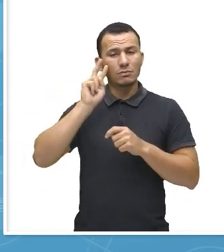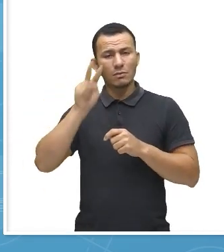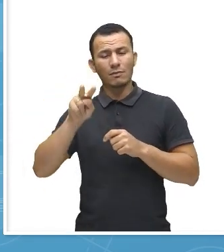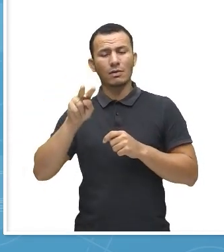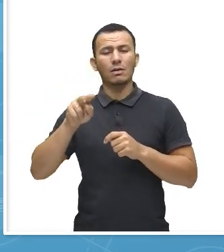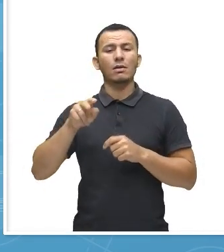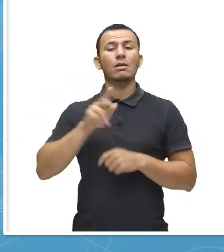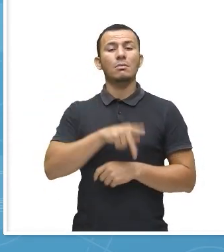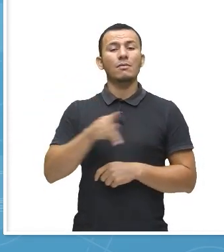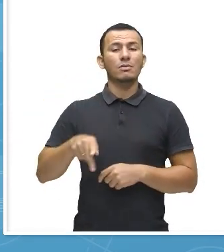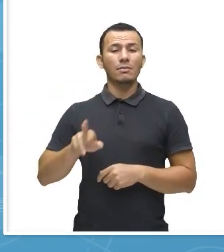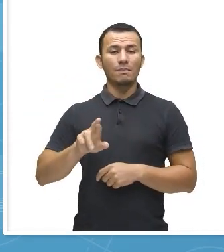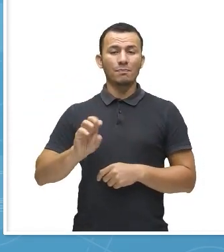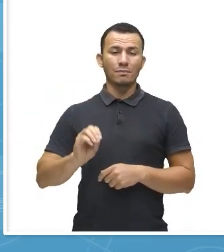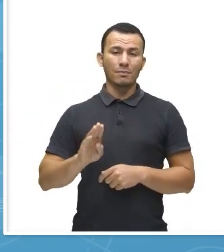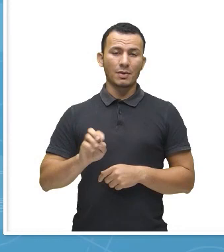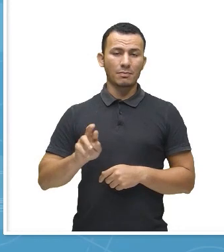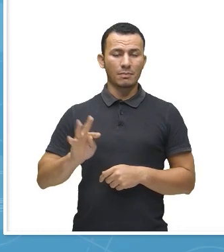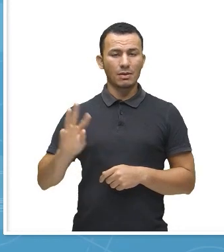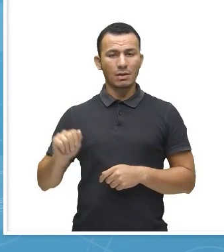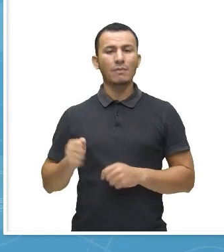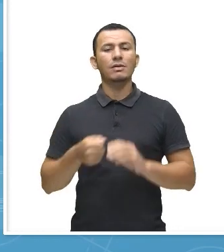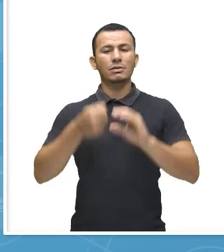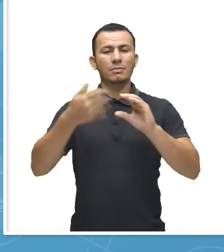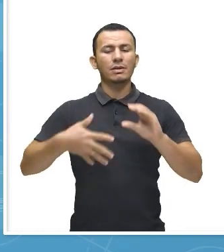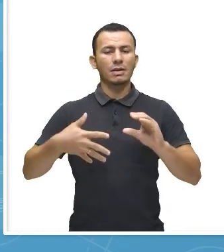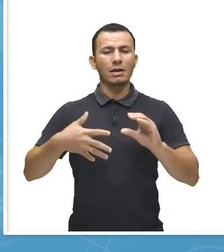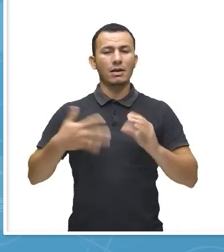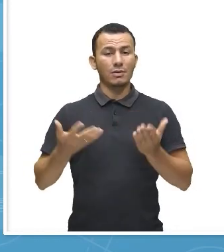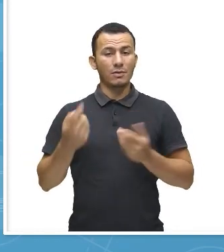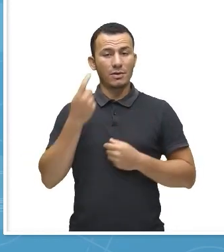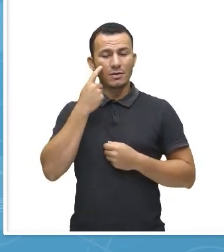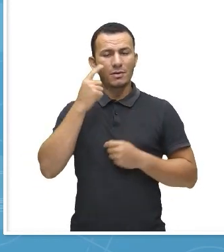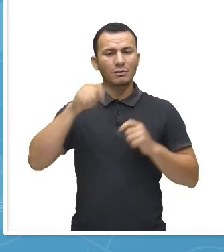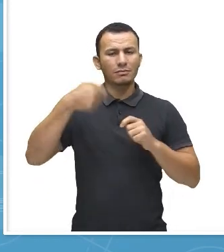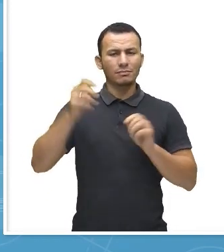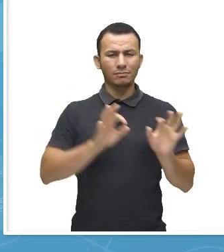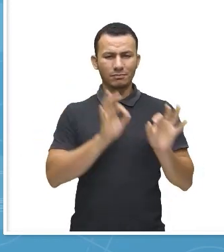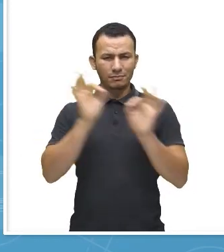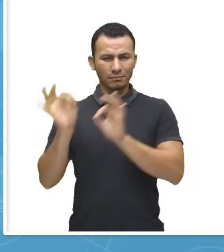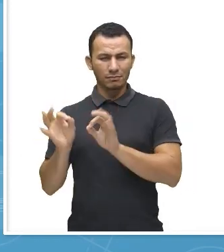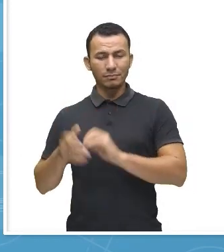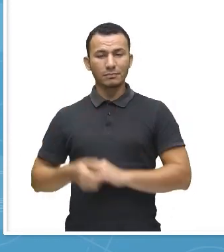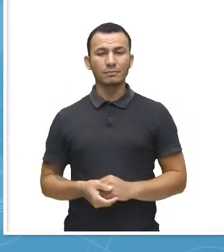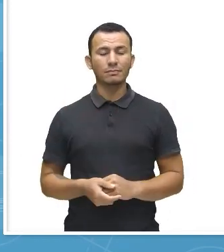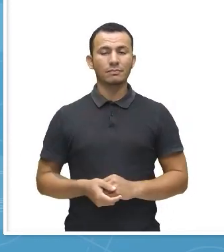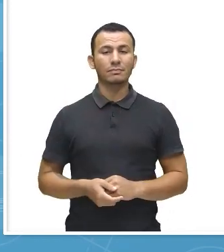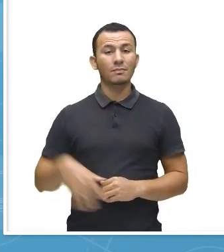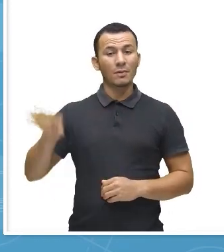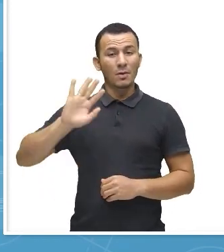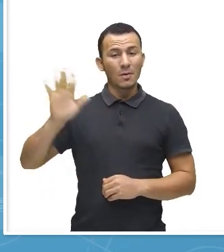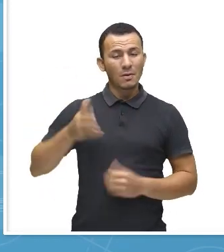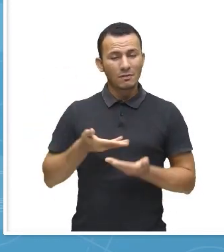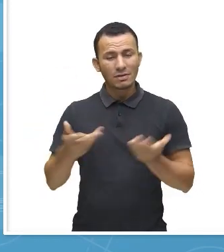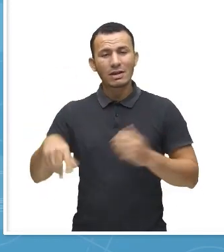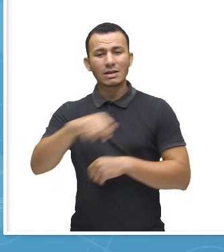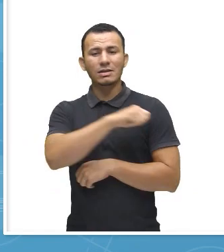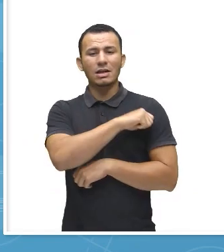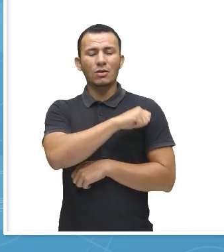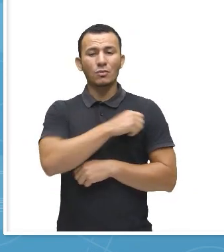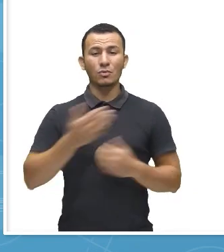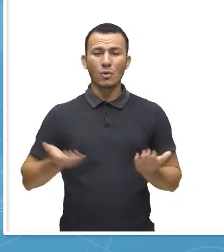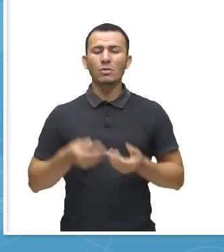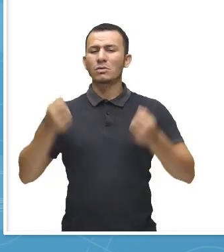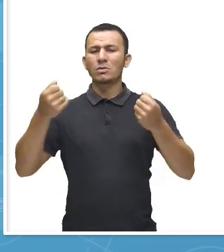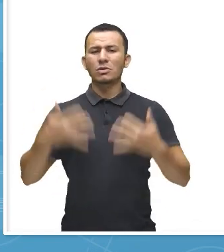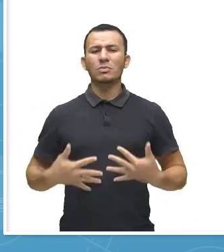Roberta explicando aí bem rapidinho a característica desse tecido. Observa aí e a gente já volta. Olá, alunos! Vamos falar